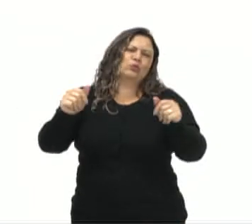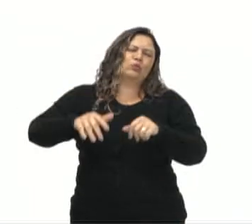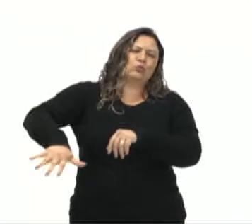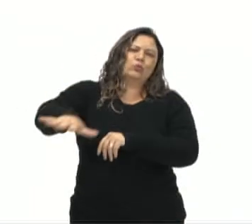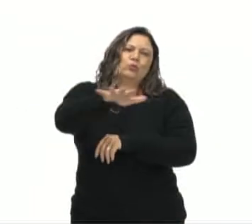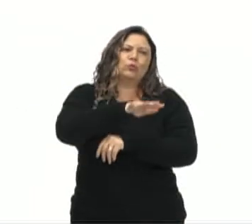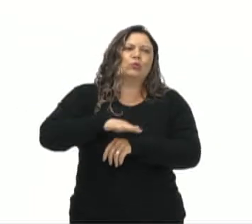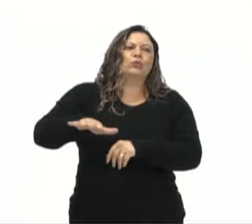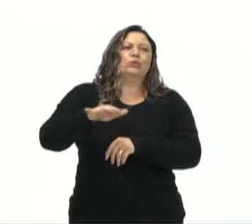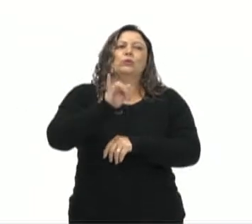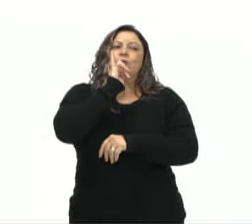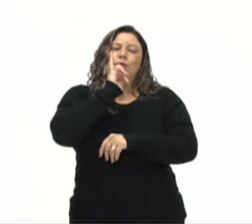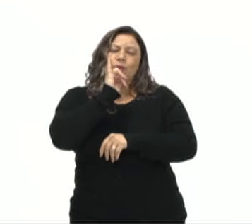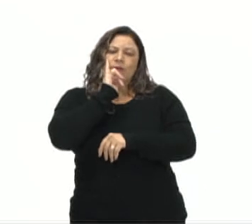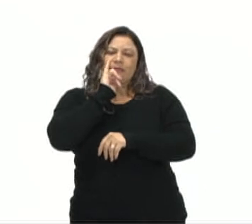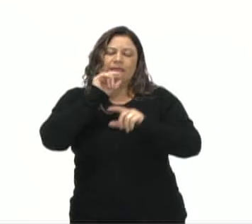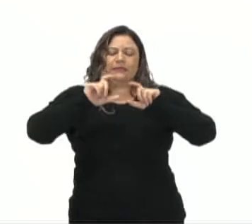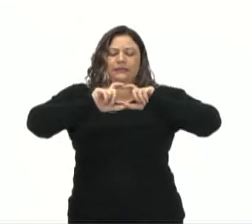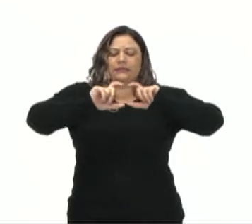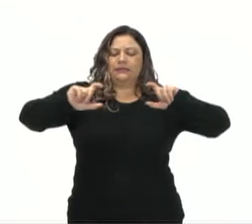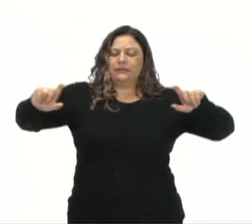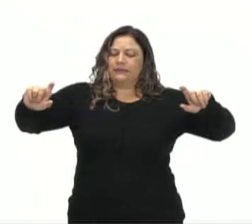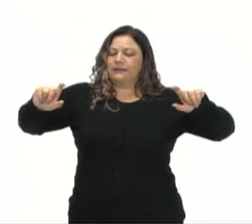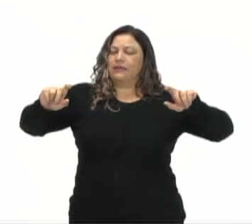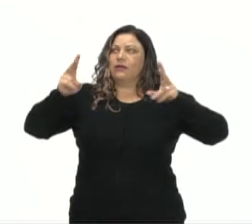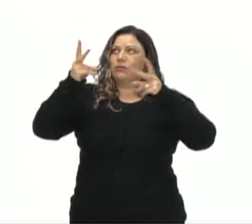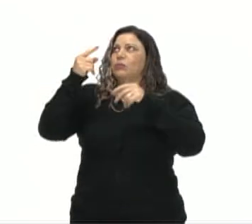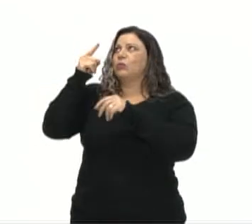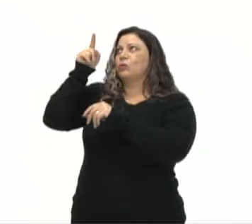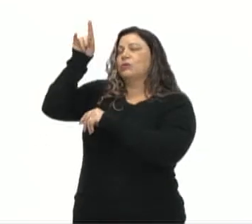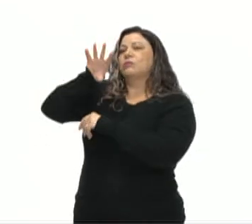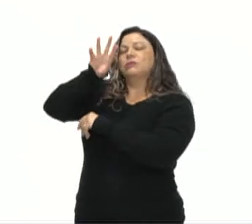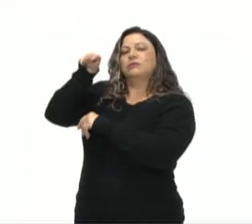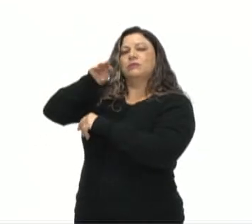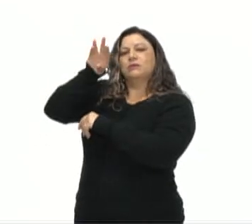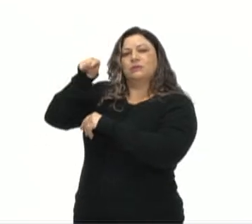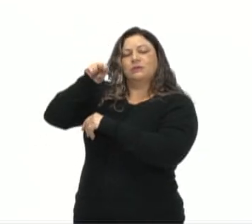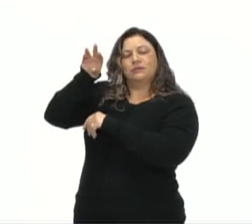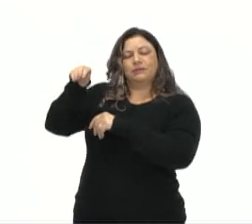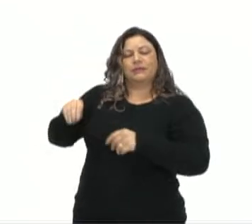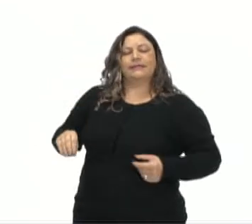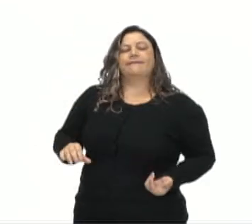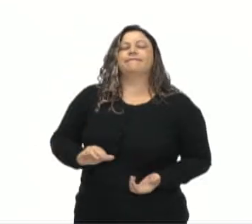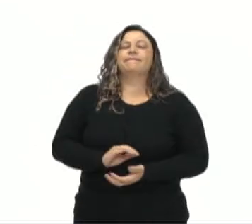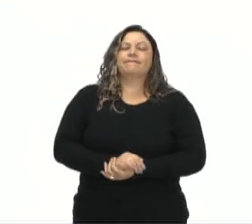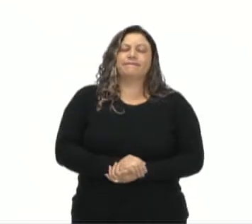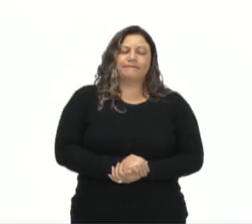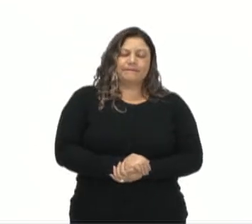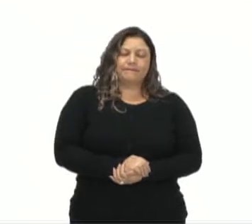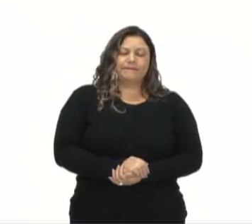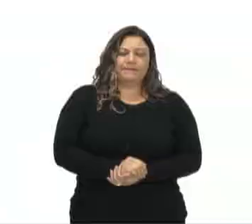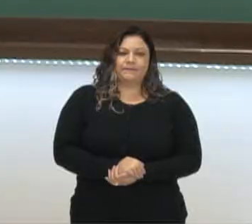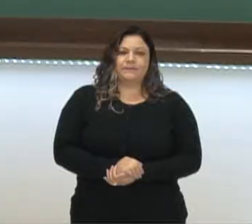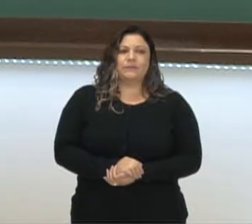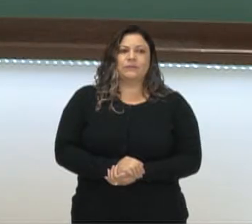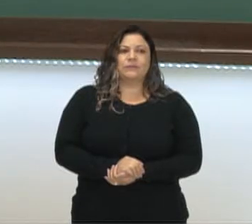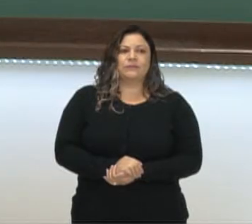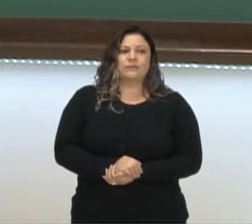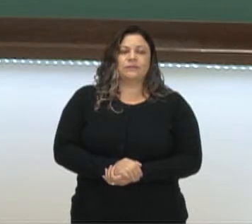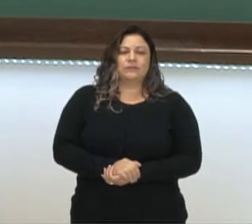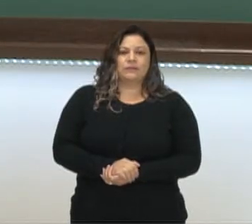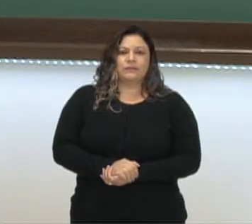recolectar y atesorar los dientes caídos de los niños a cambio de una